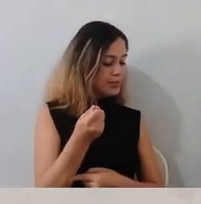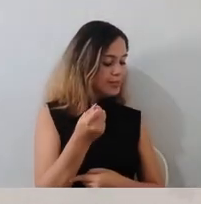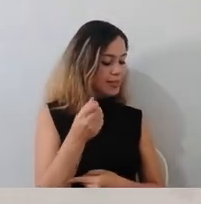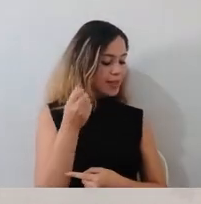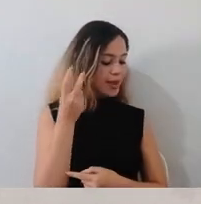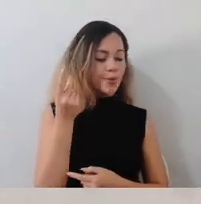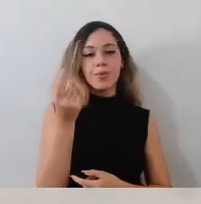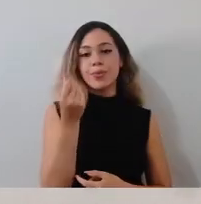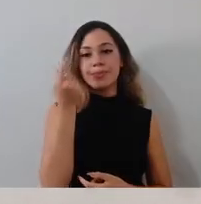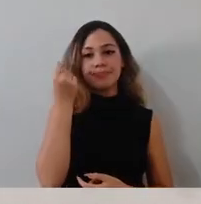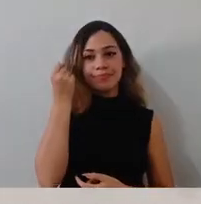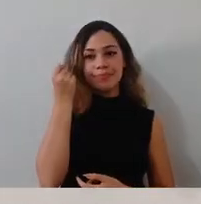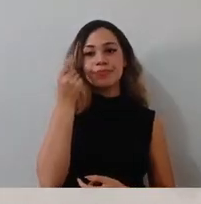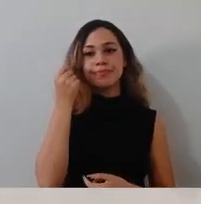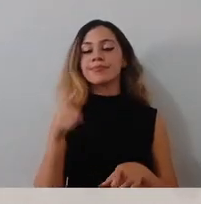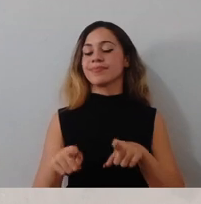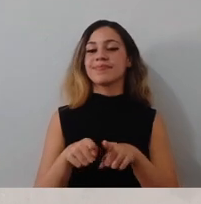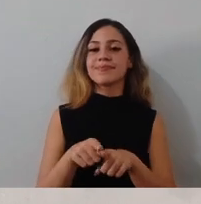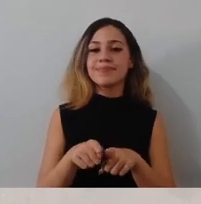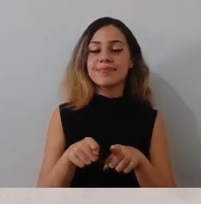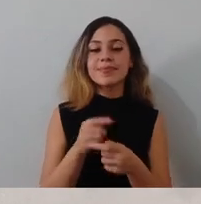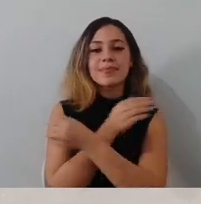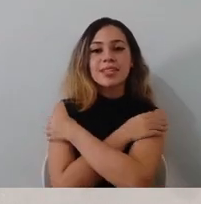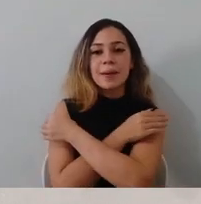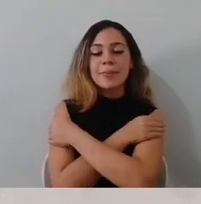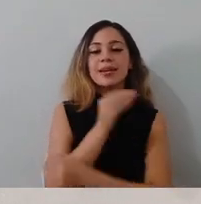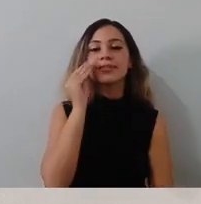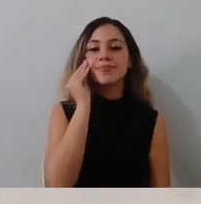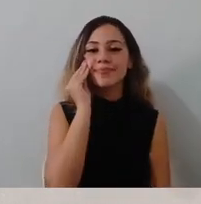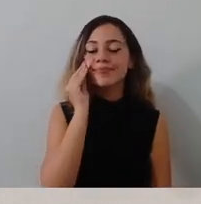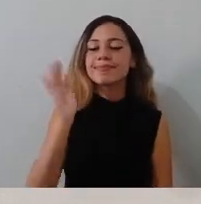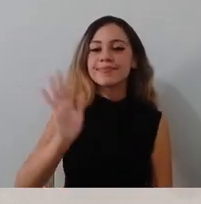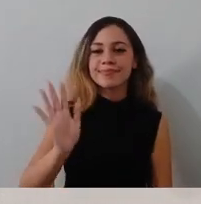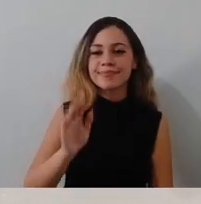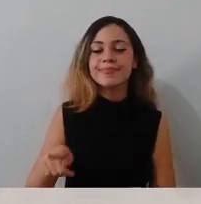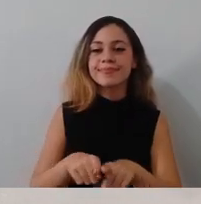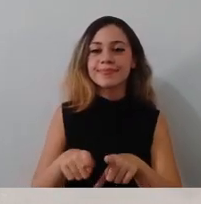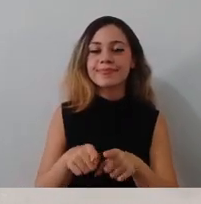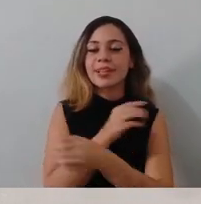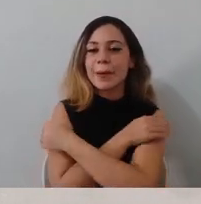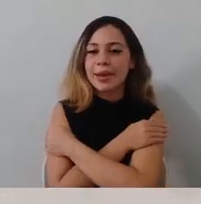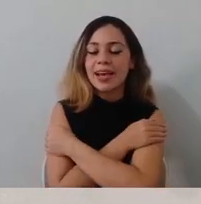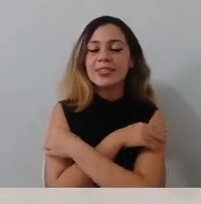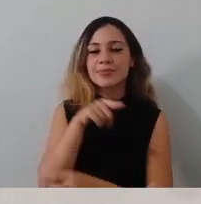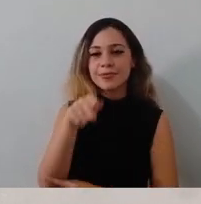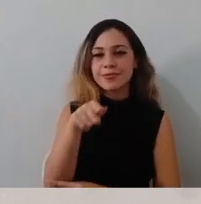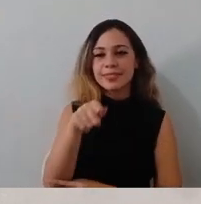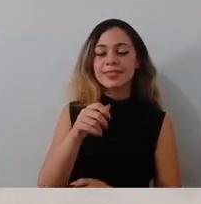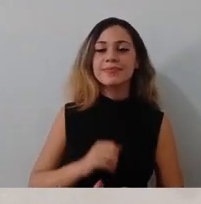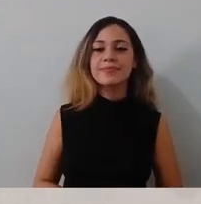ó. Assim, ó. Isso, ó. Joelma, isso. abraço para Joelma, você. abraço para você.